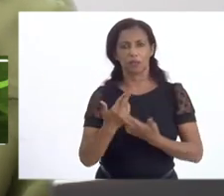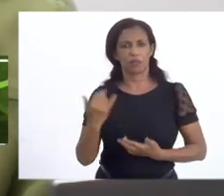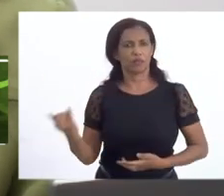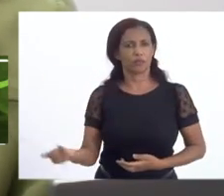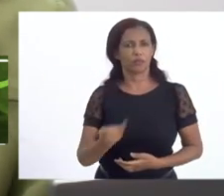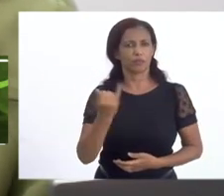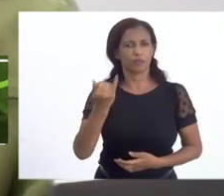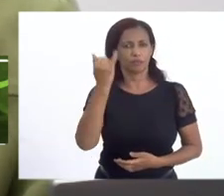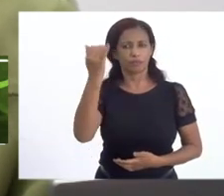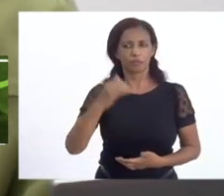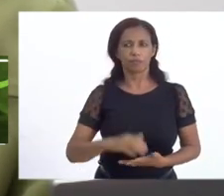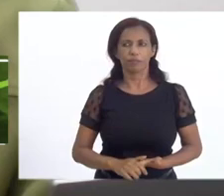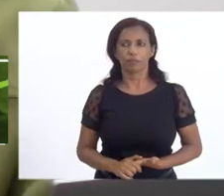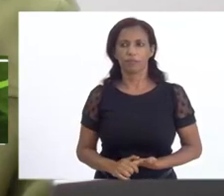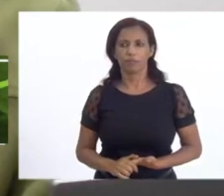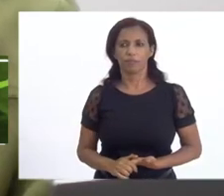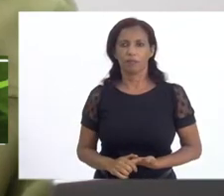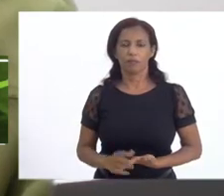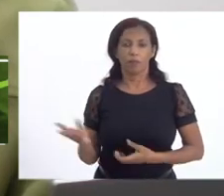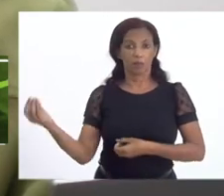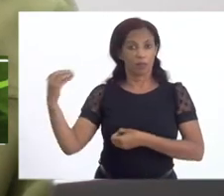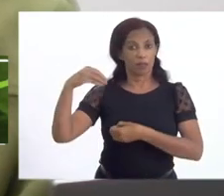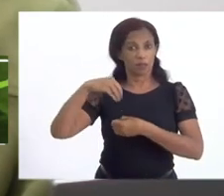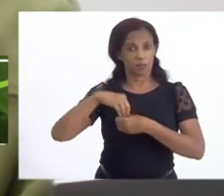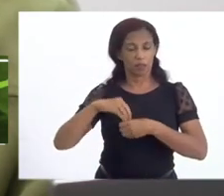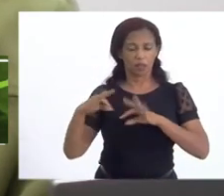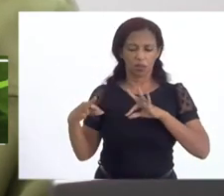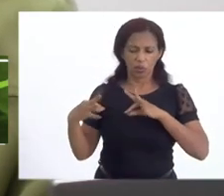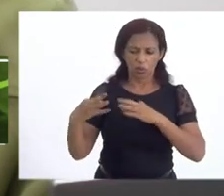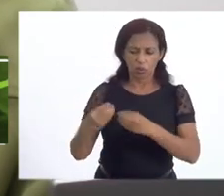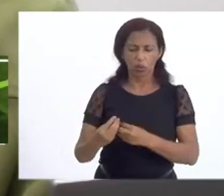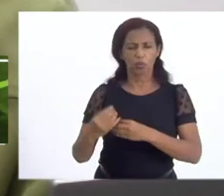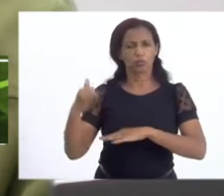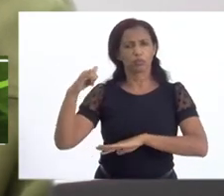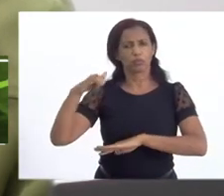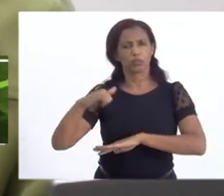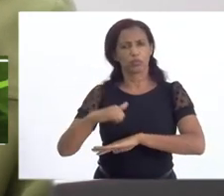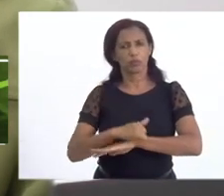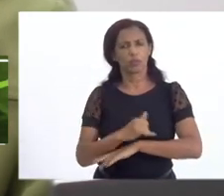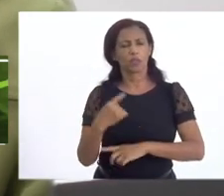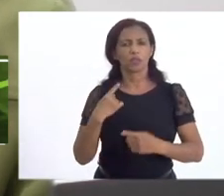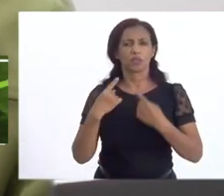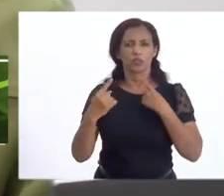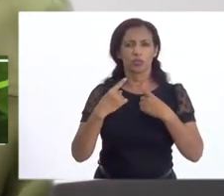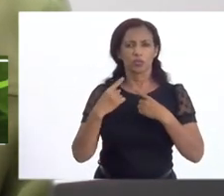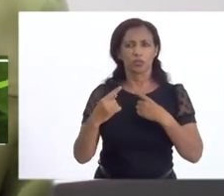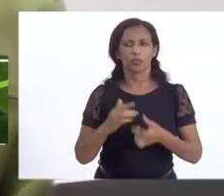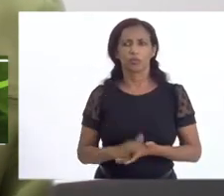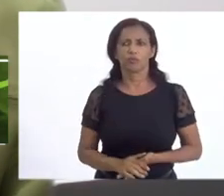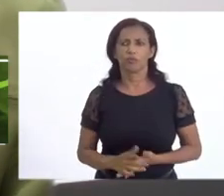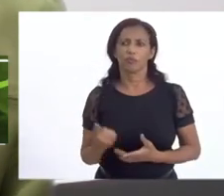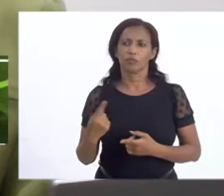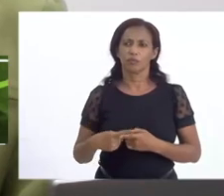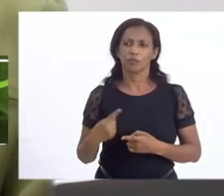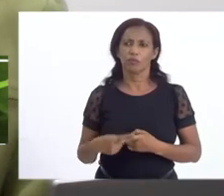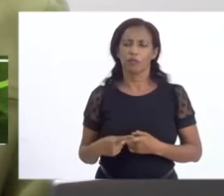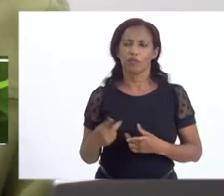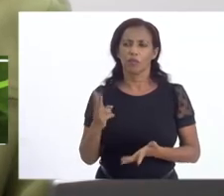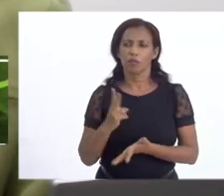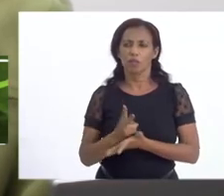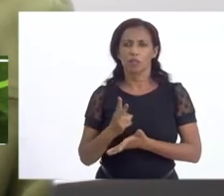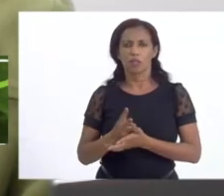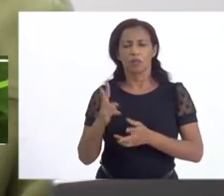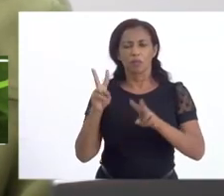suma importância para inserir todos os aeroportos nessa discussão, porque sempre